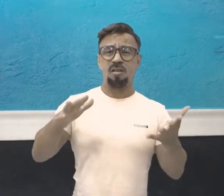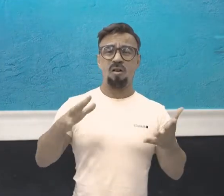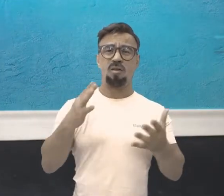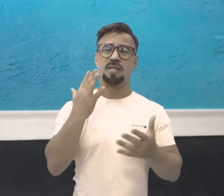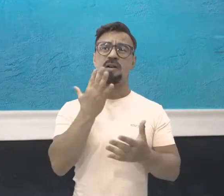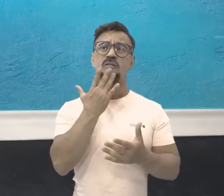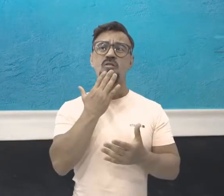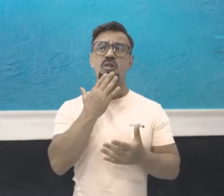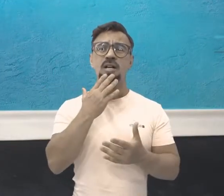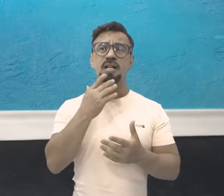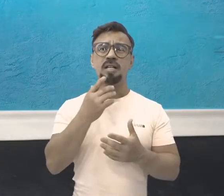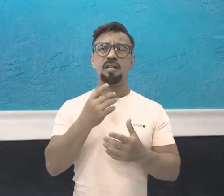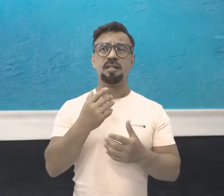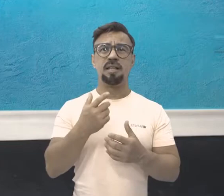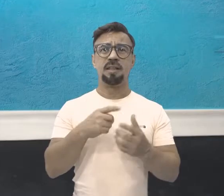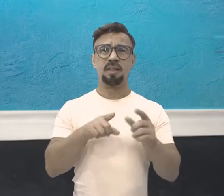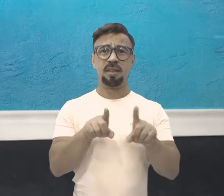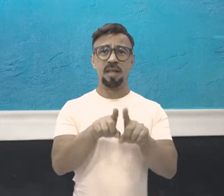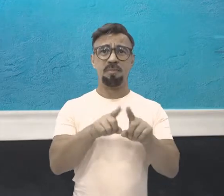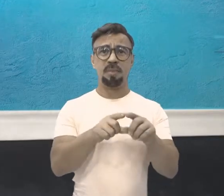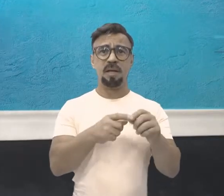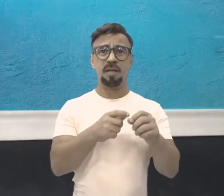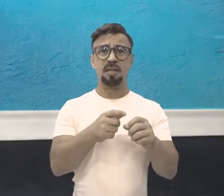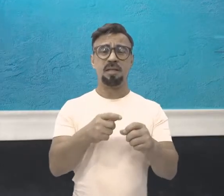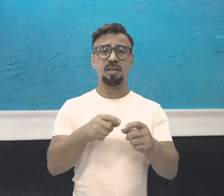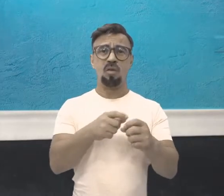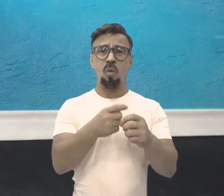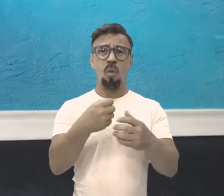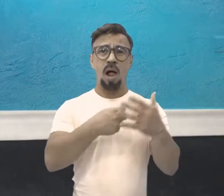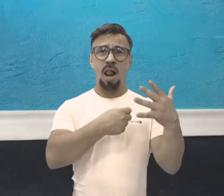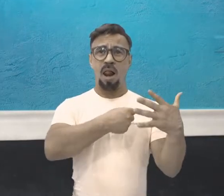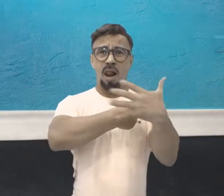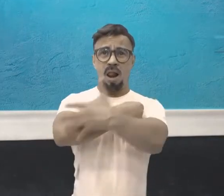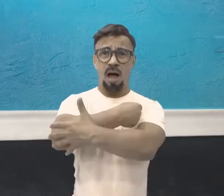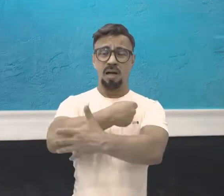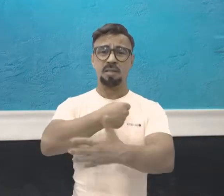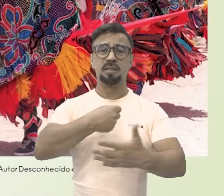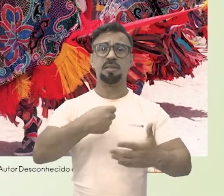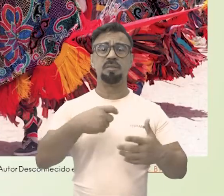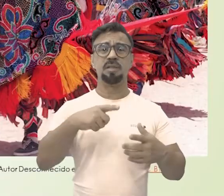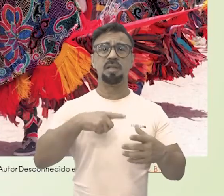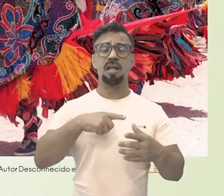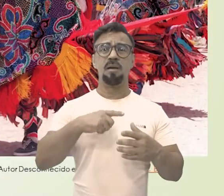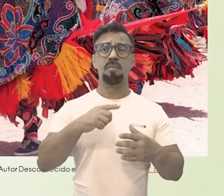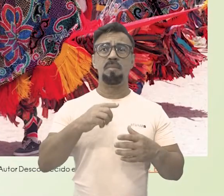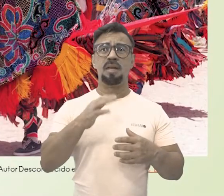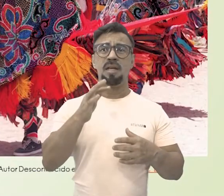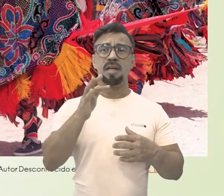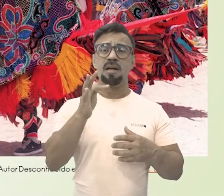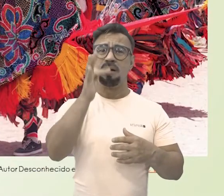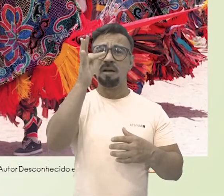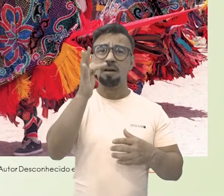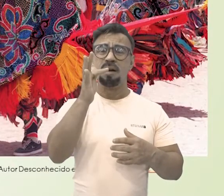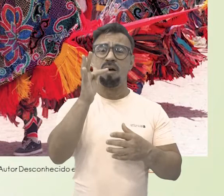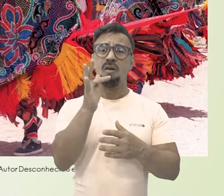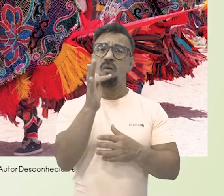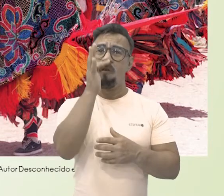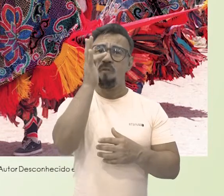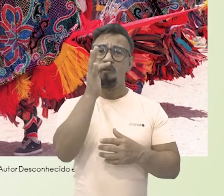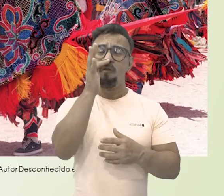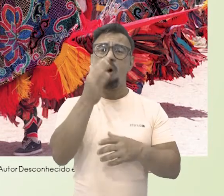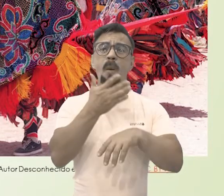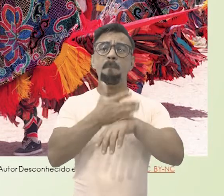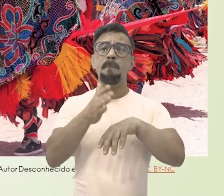uma lança na mão, também cheia de fitas às vezes, e um cravo branco na boca. Quem faz